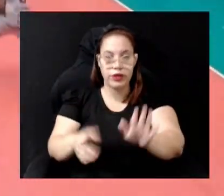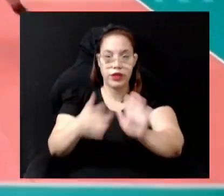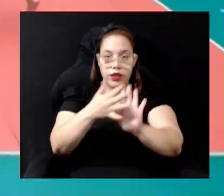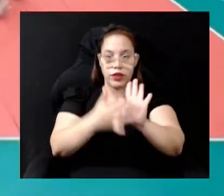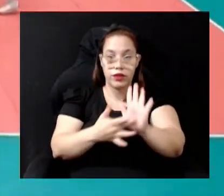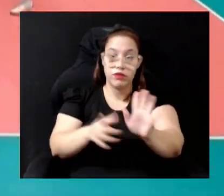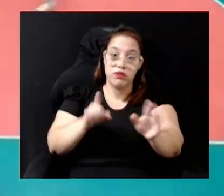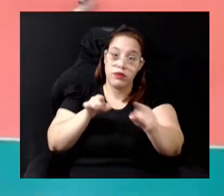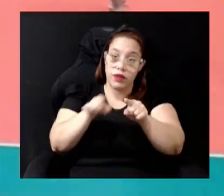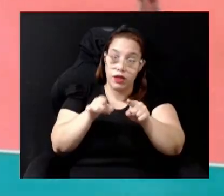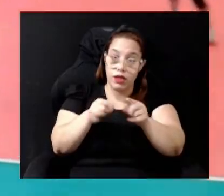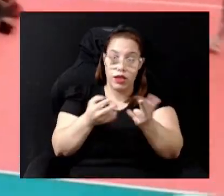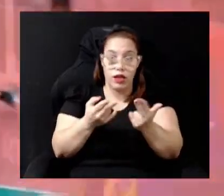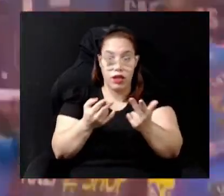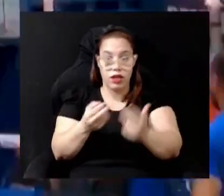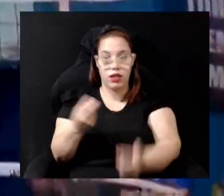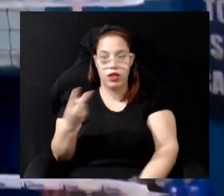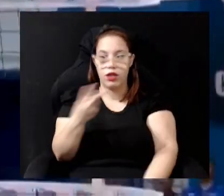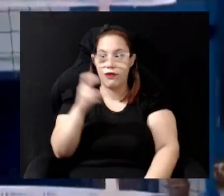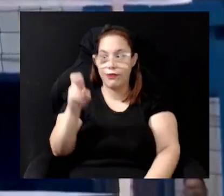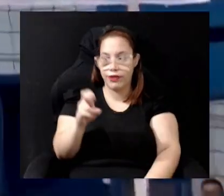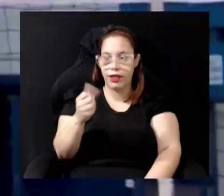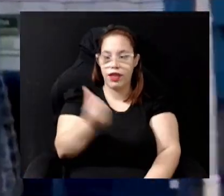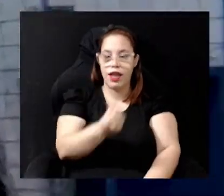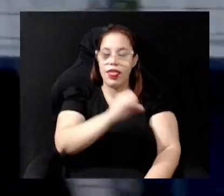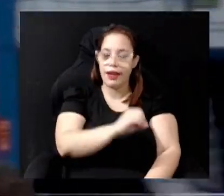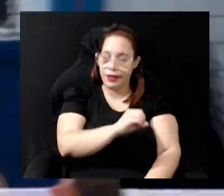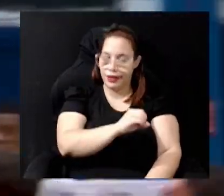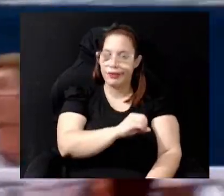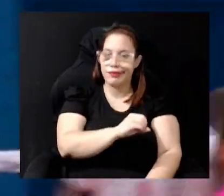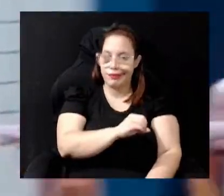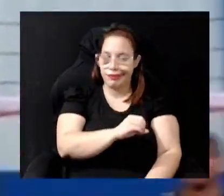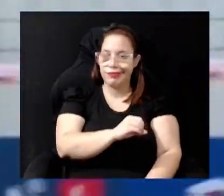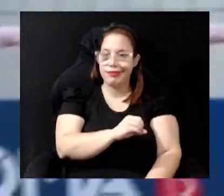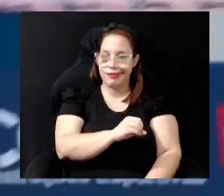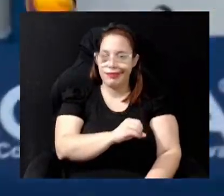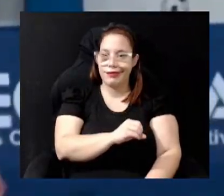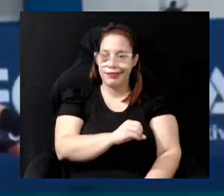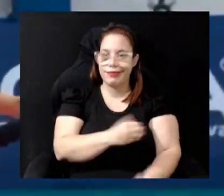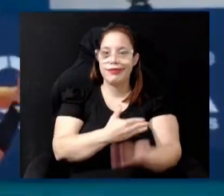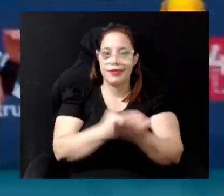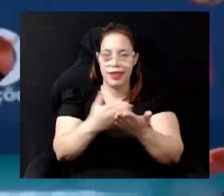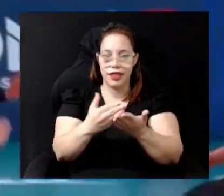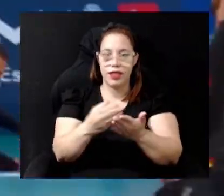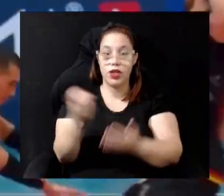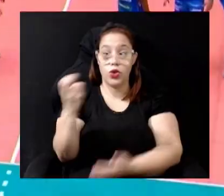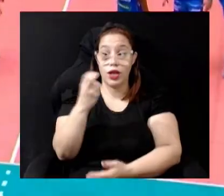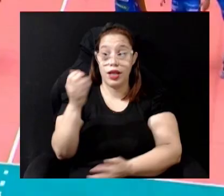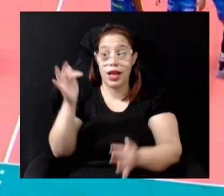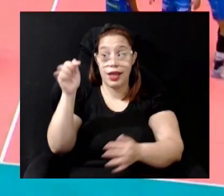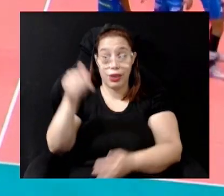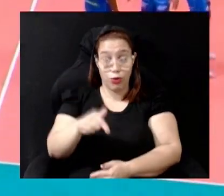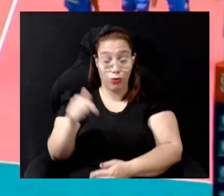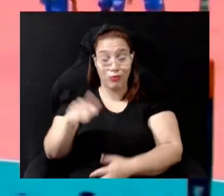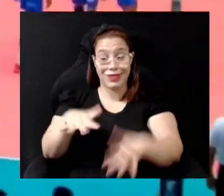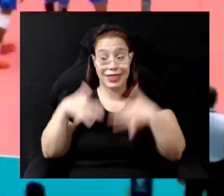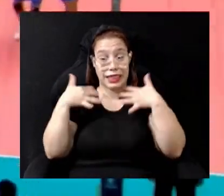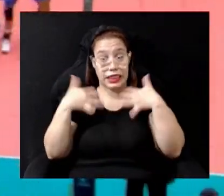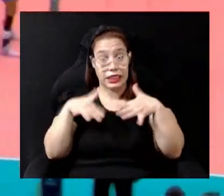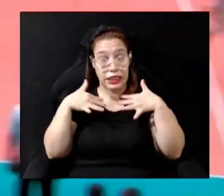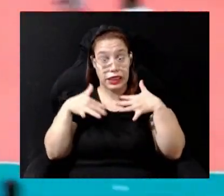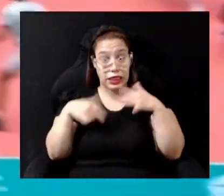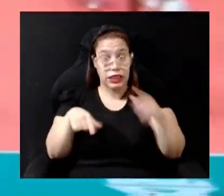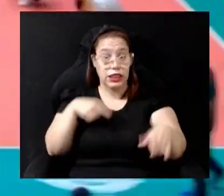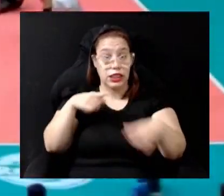elástico, 25-10. Então, vamos para o quinto e último set. E aí a